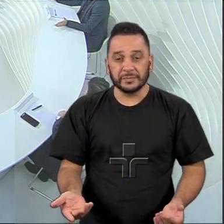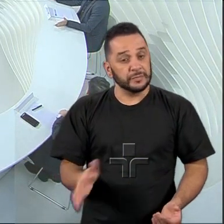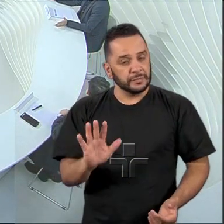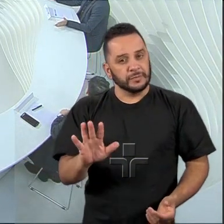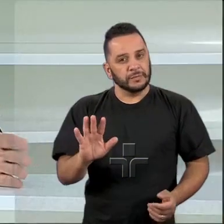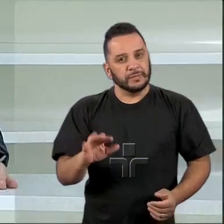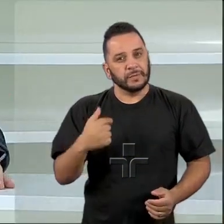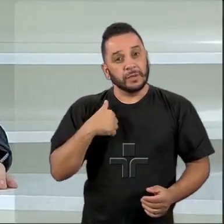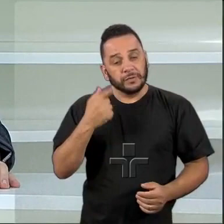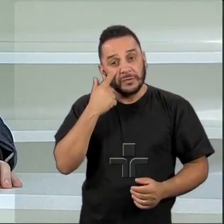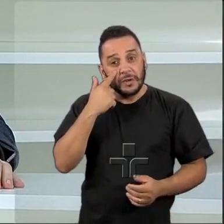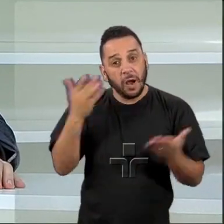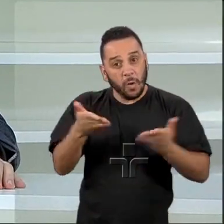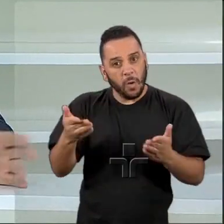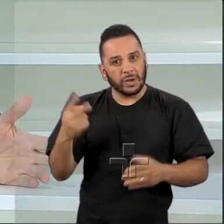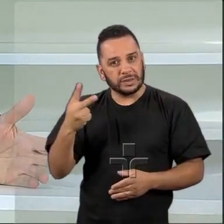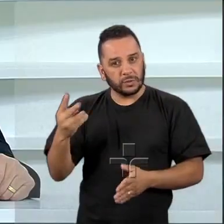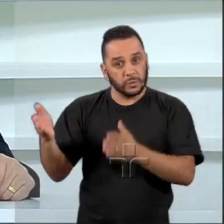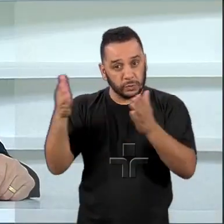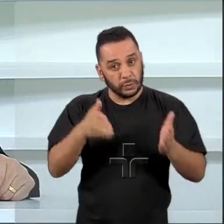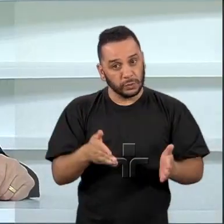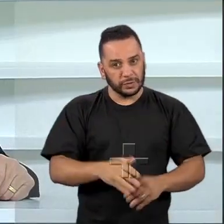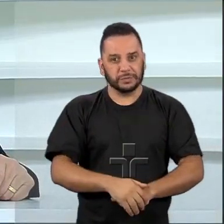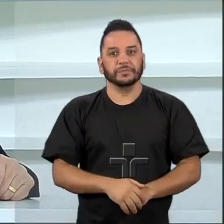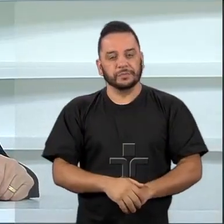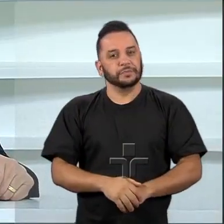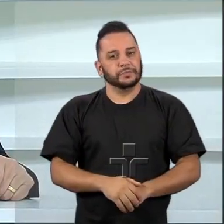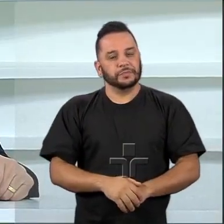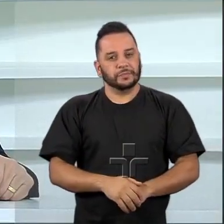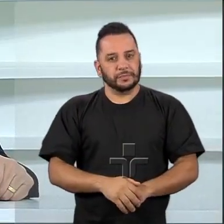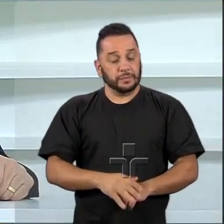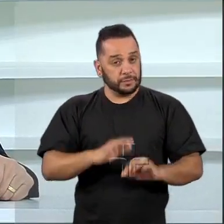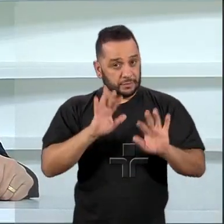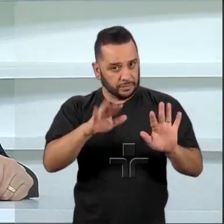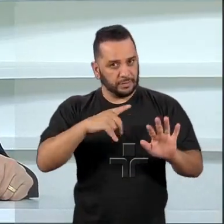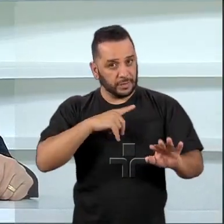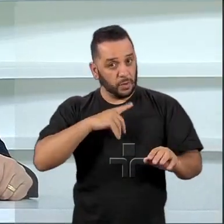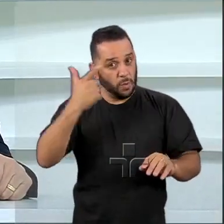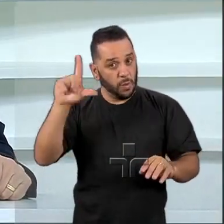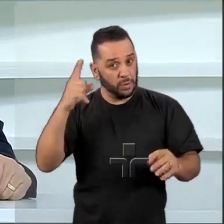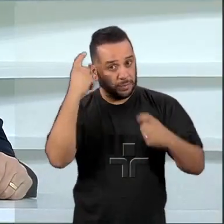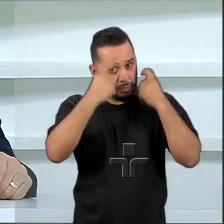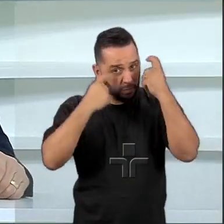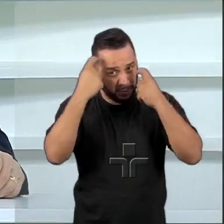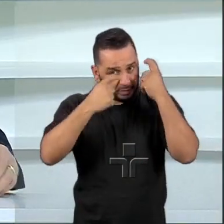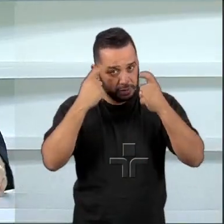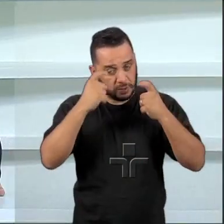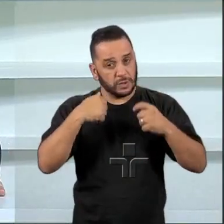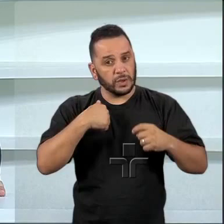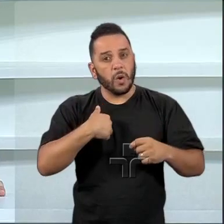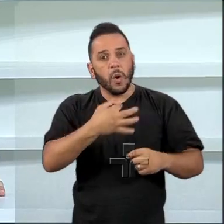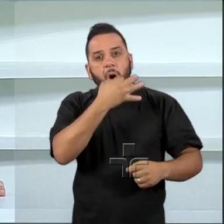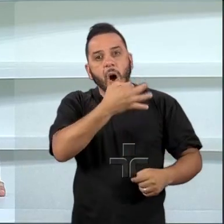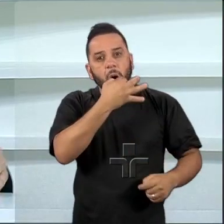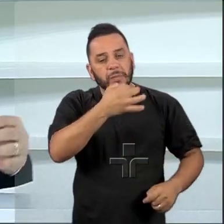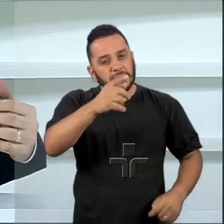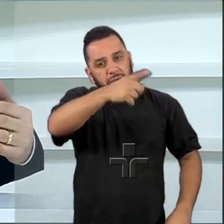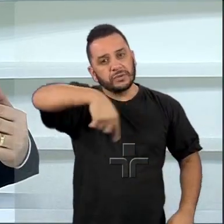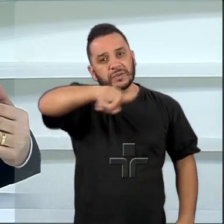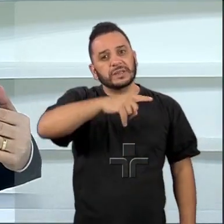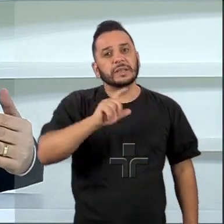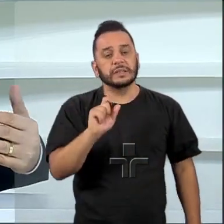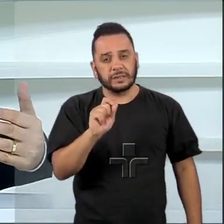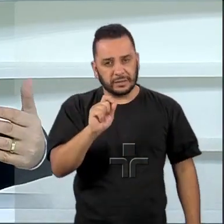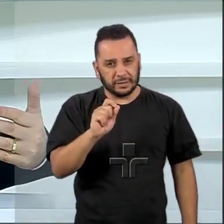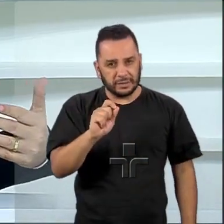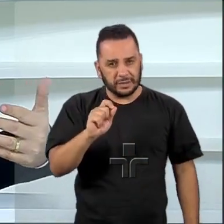ver para o segundo turno, né, Ricardo? Mas tem uma outra preocupação que eu queria ouvir a opinião de vocês, que é a